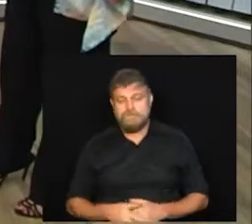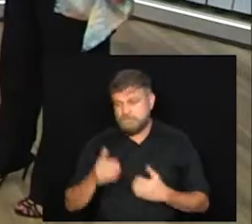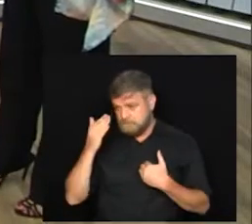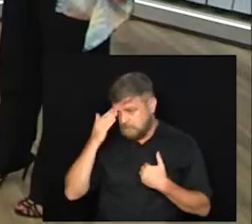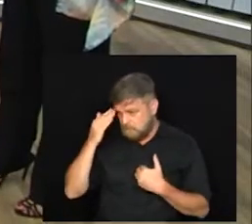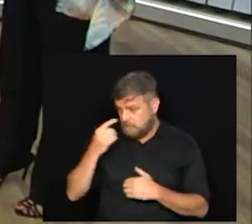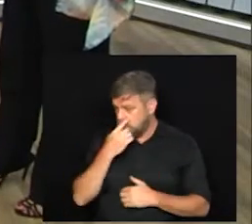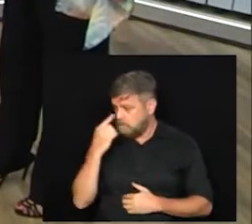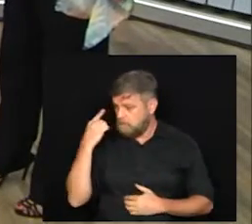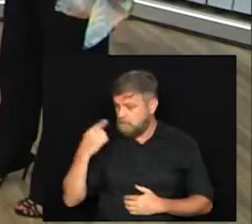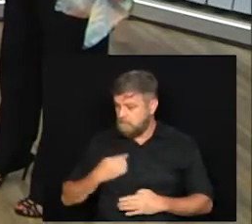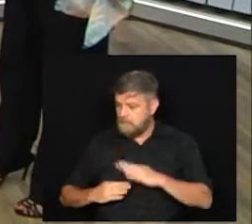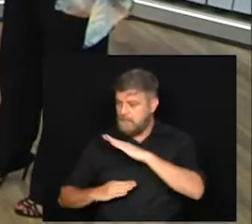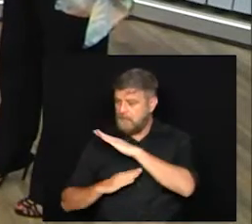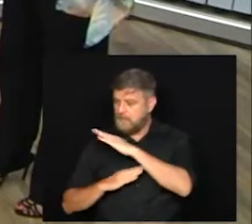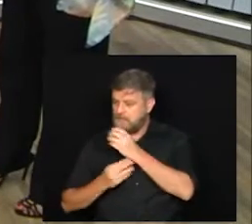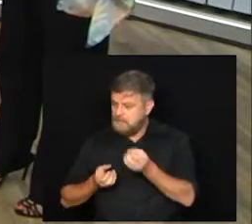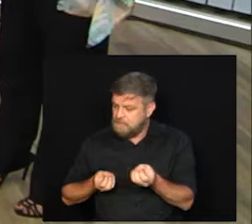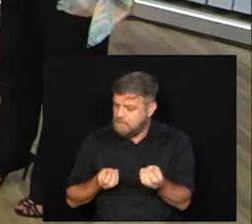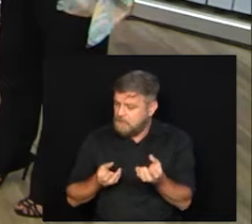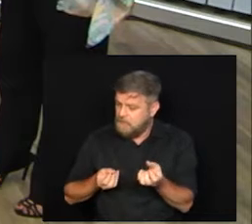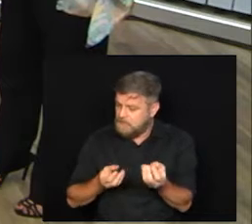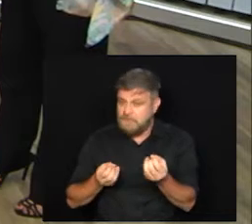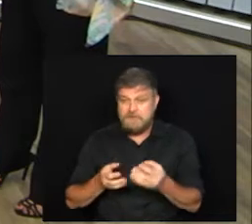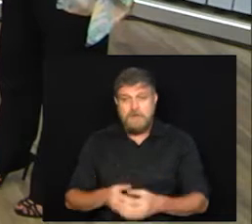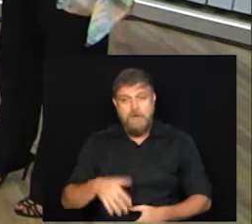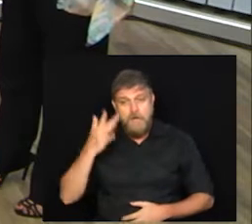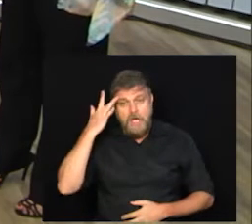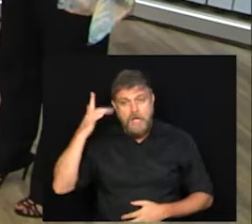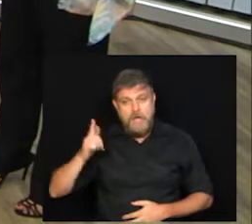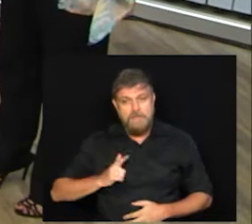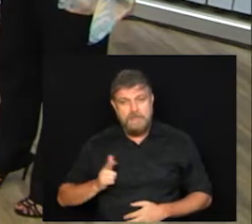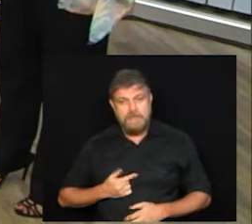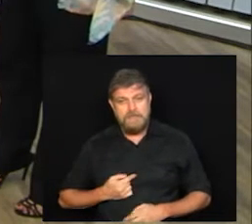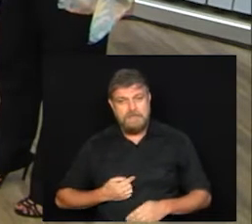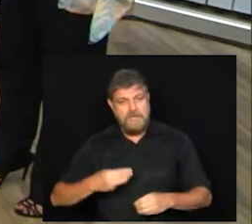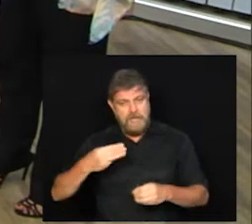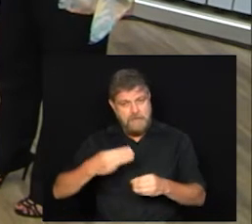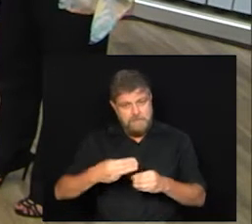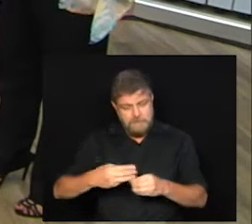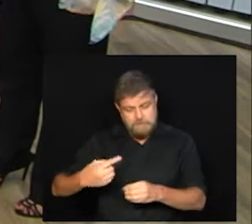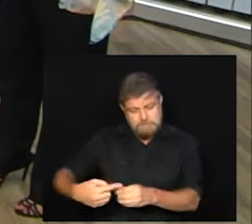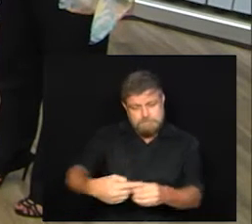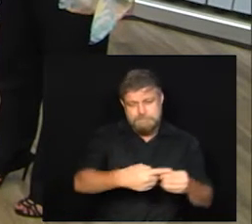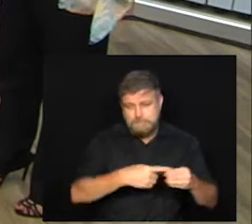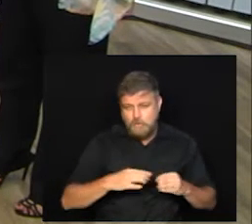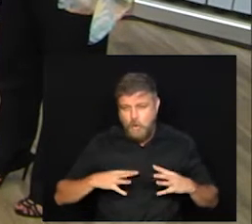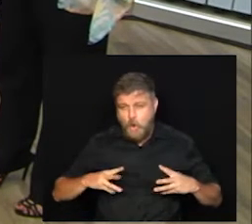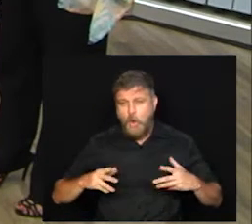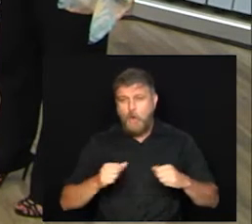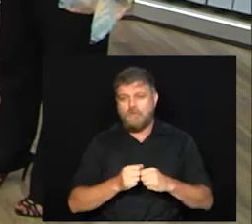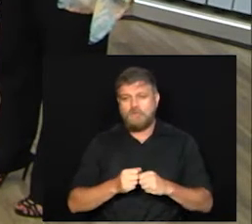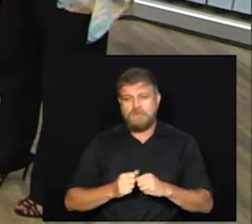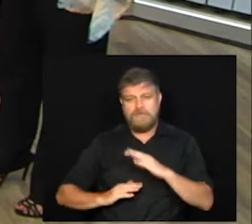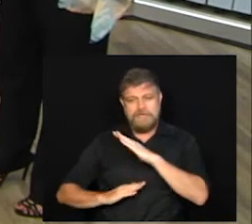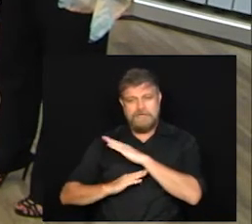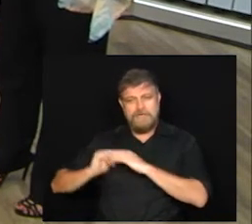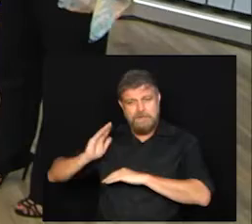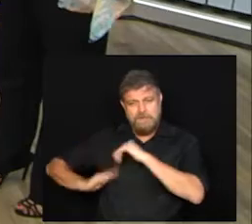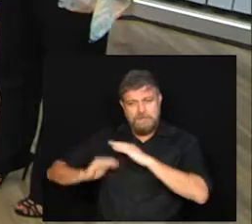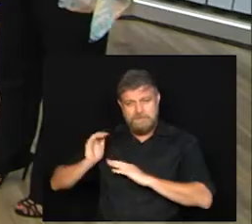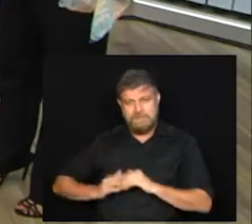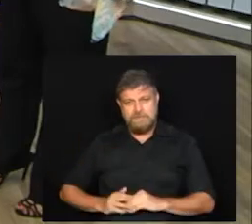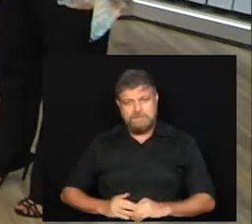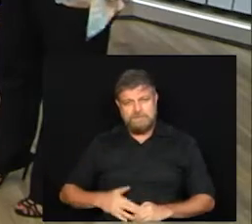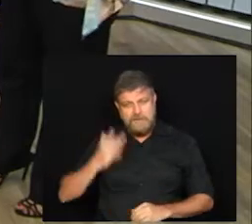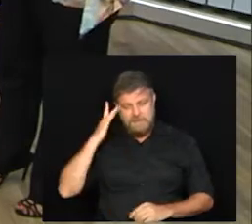obrigado pelas notícias do Legislativo. Amanhã atualizando a metrópole e também tudo que acontece aqui na Câmara de Campinas. Até amanhã.